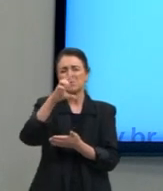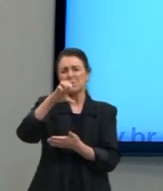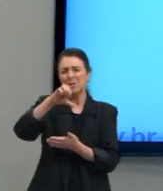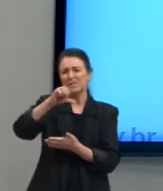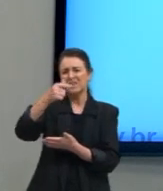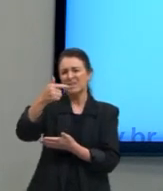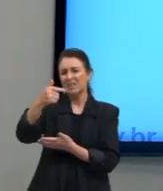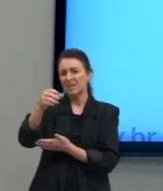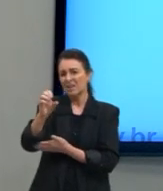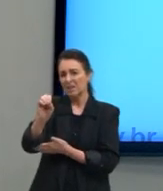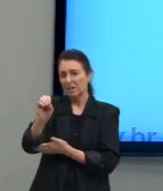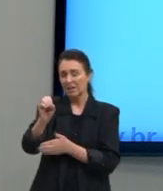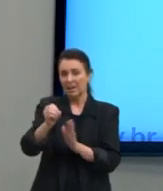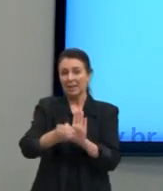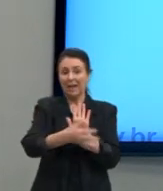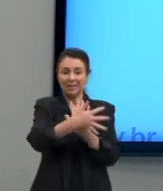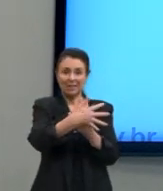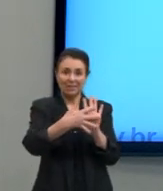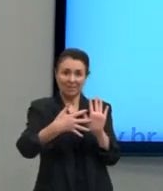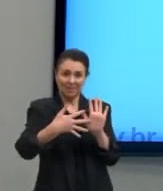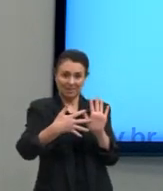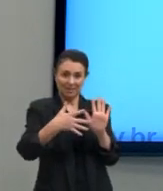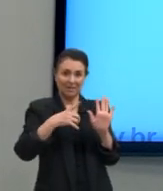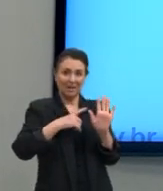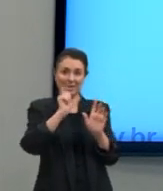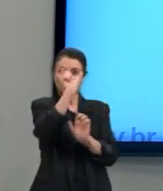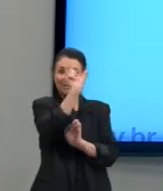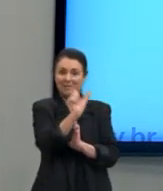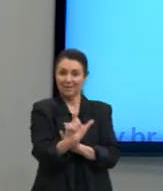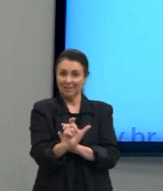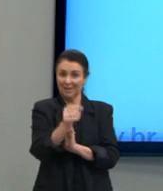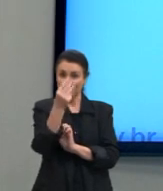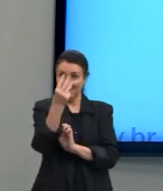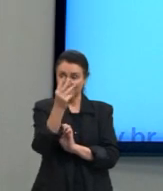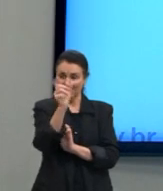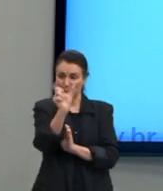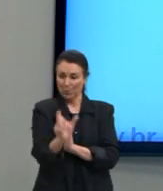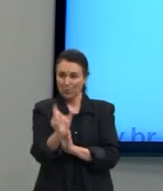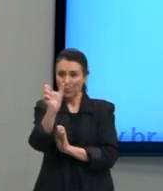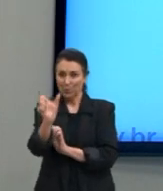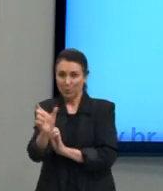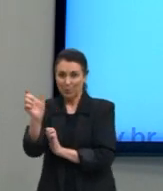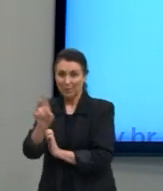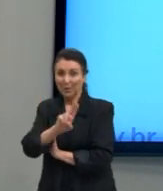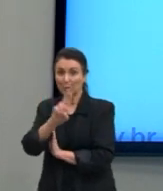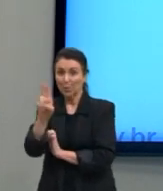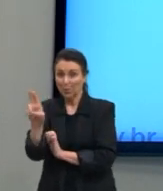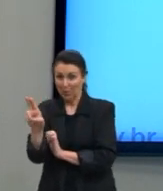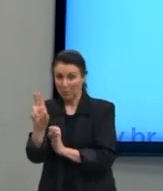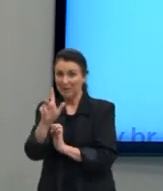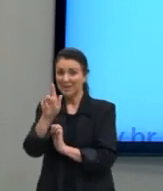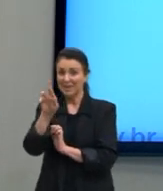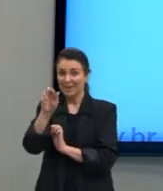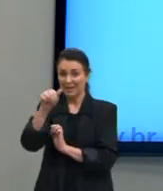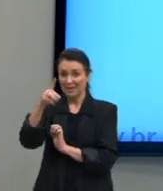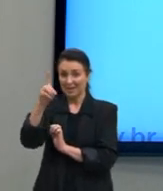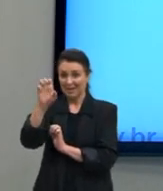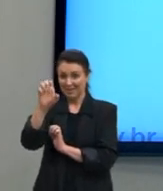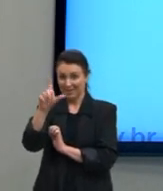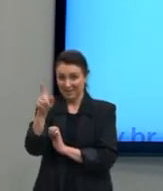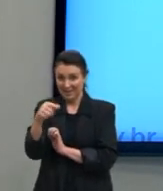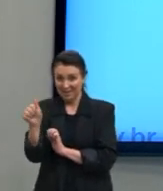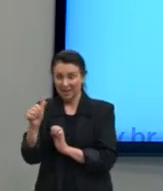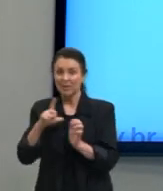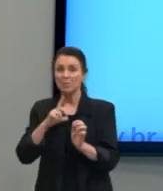então aqui nessa tabela a gente tem três colunas A primeira é o nome da grandeza a segunda a